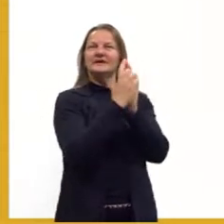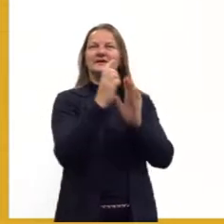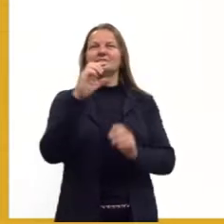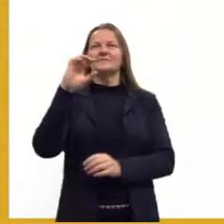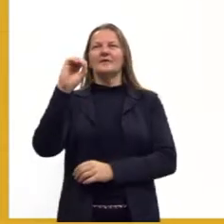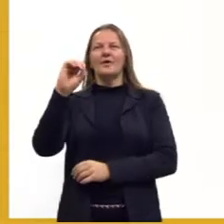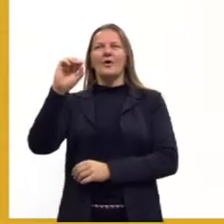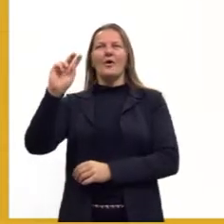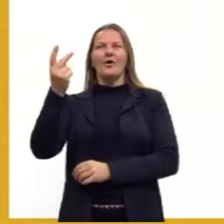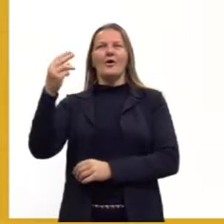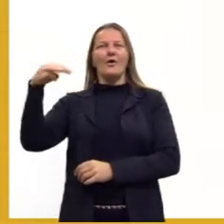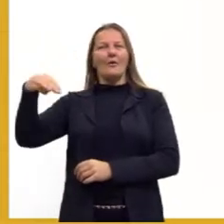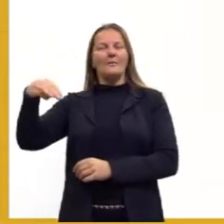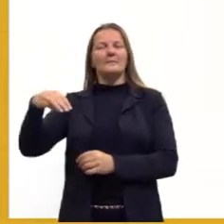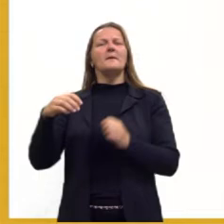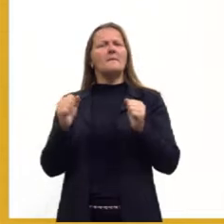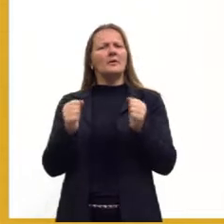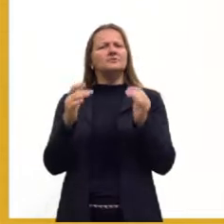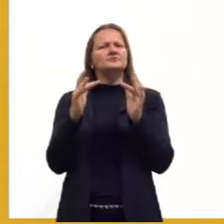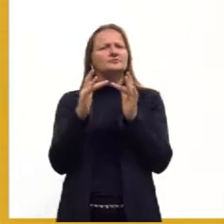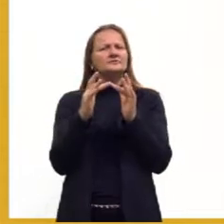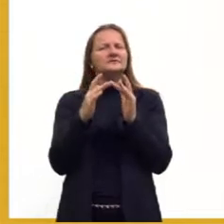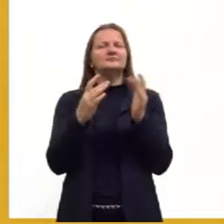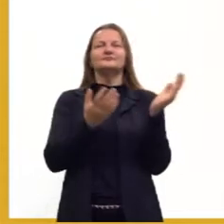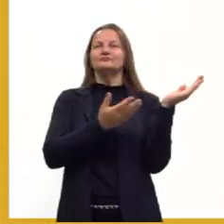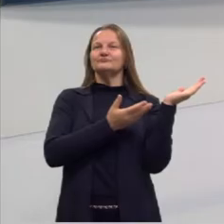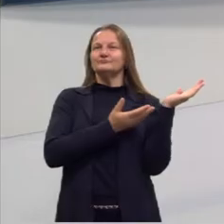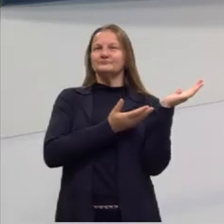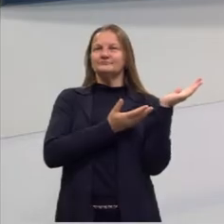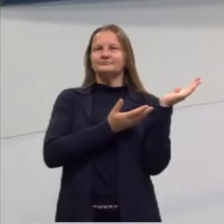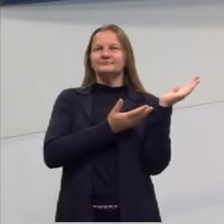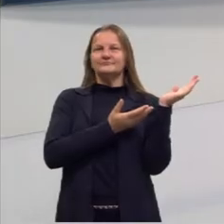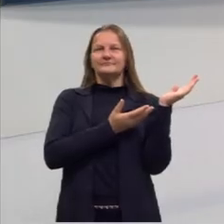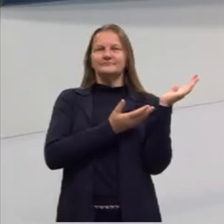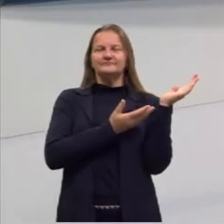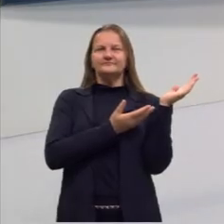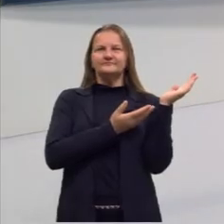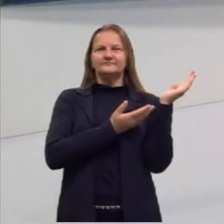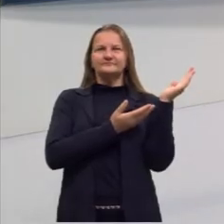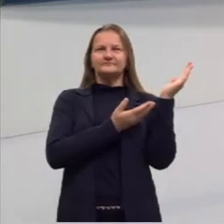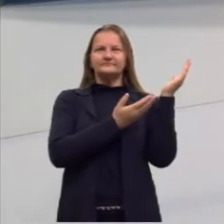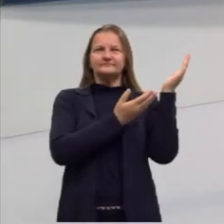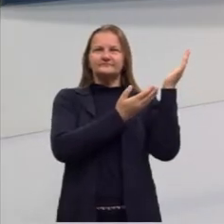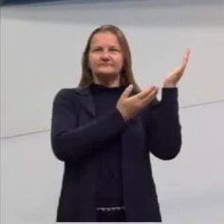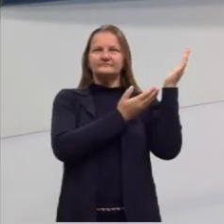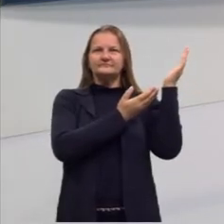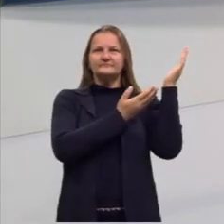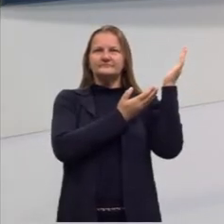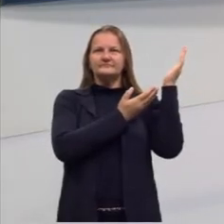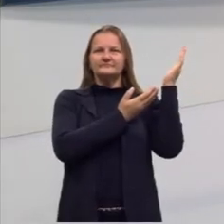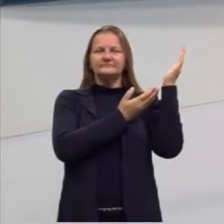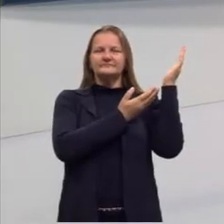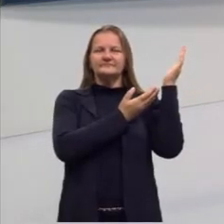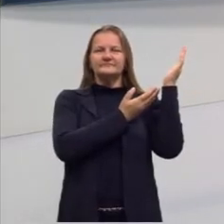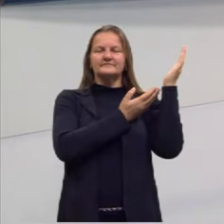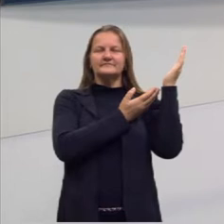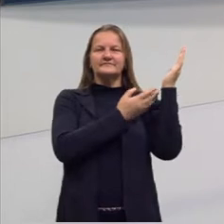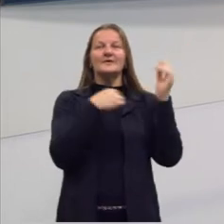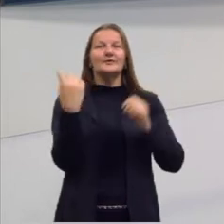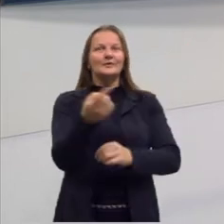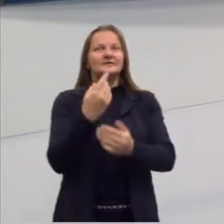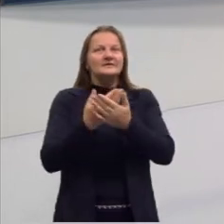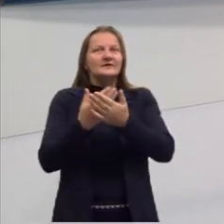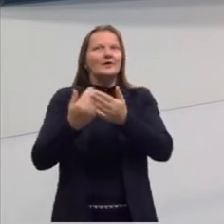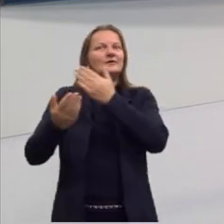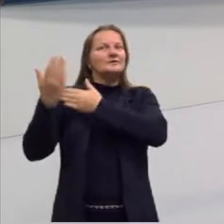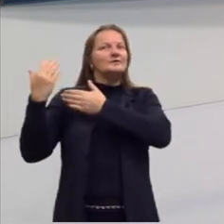vocês podem então entrar em contato comigo né para tirar alguma dúvida algo que não ficou tão claro assim nas aulas né é as nossas aulas anteriores